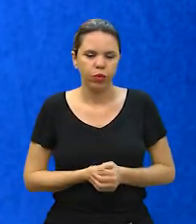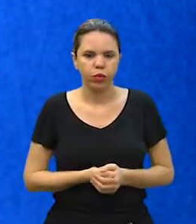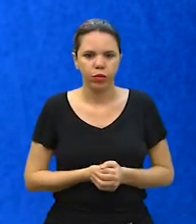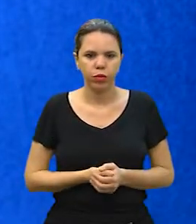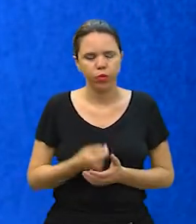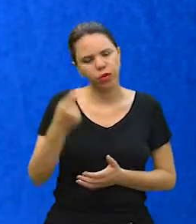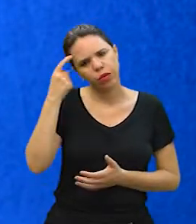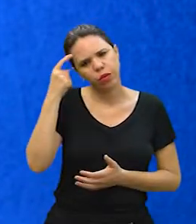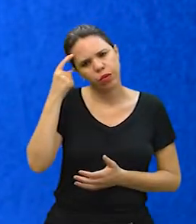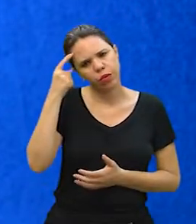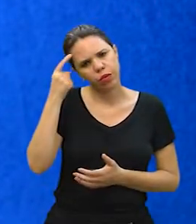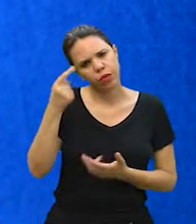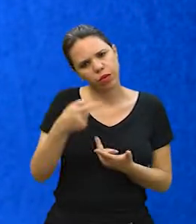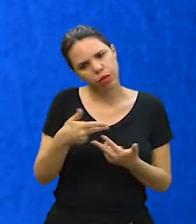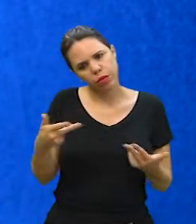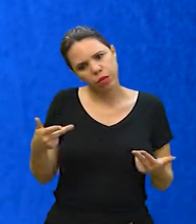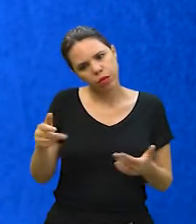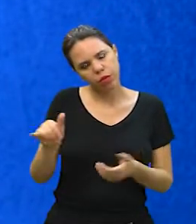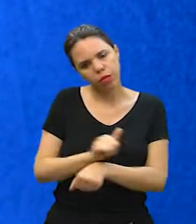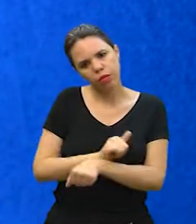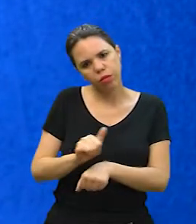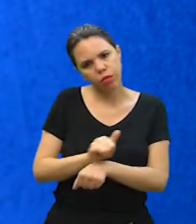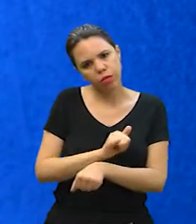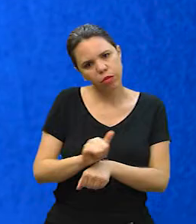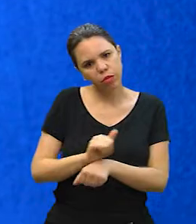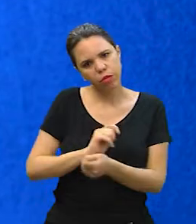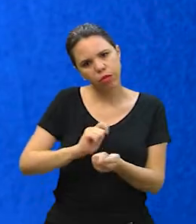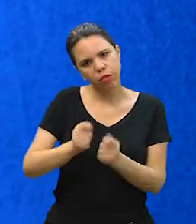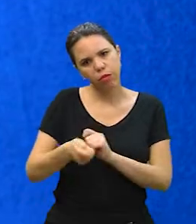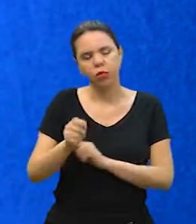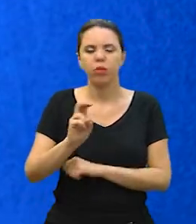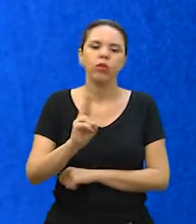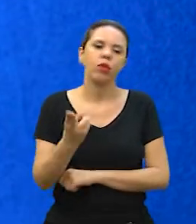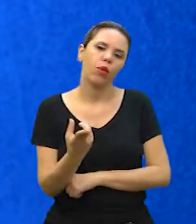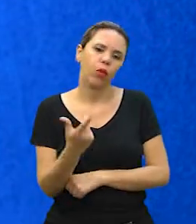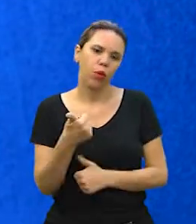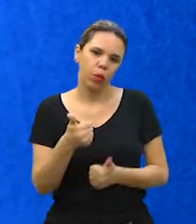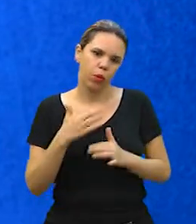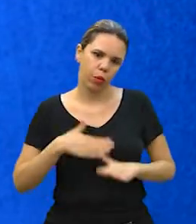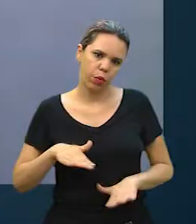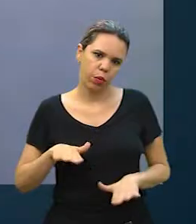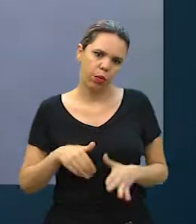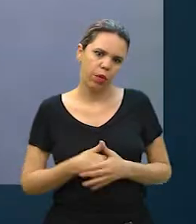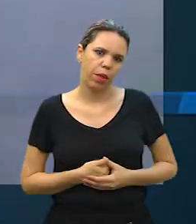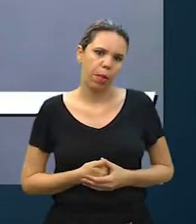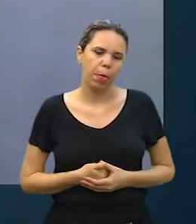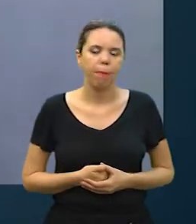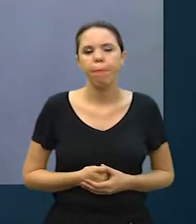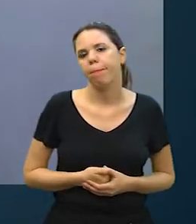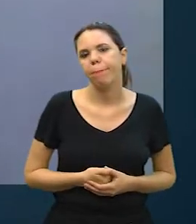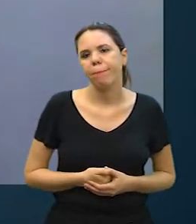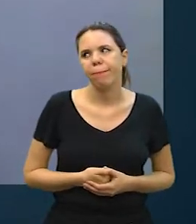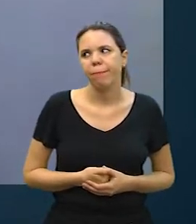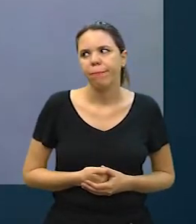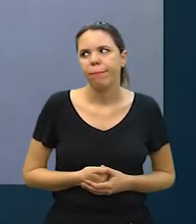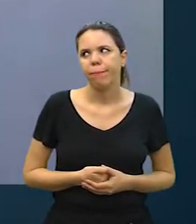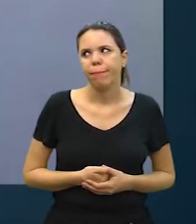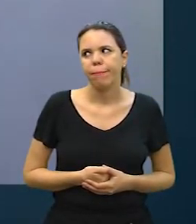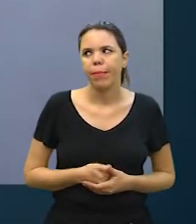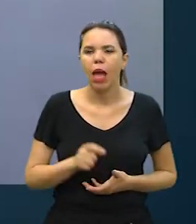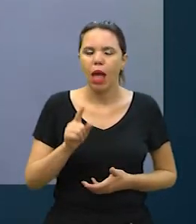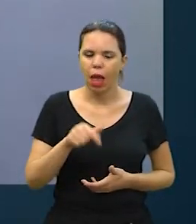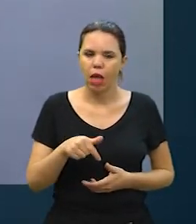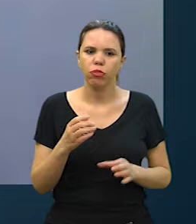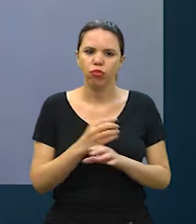forma, pensar em alguma alternativa para se reinventar ou foi tudo tranquilo? Não, não, não. Nosso negócio